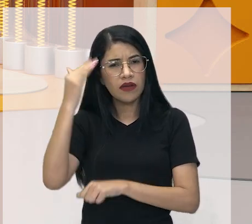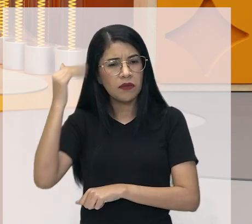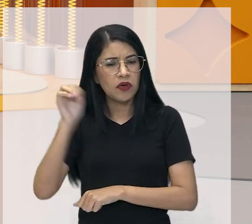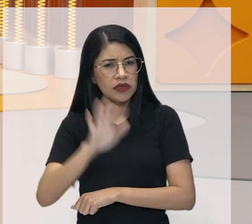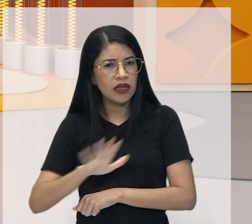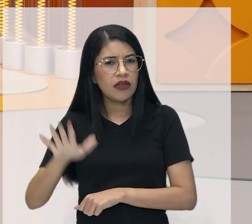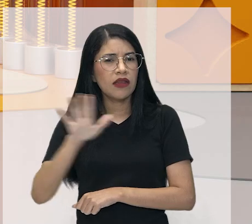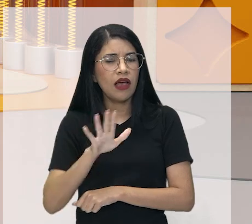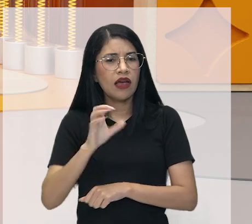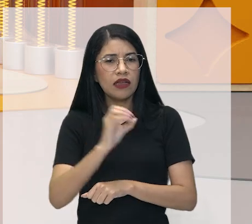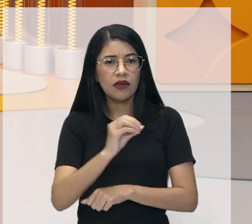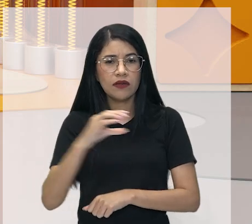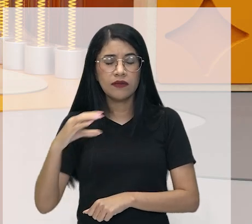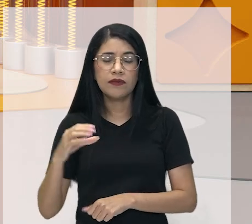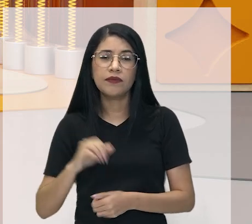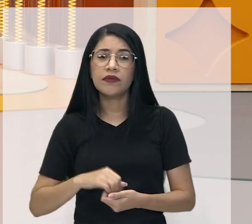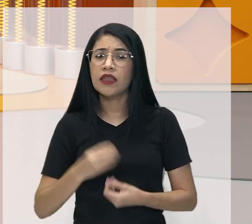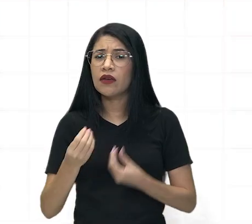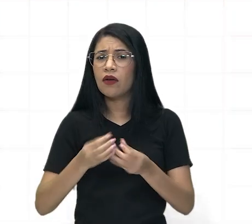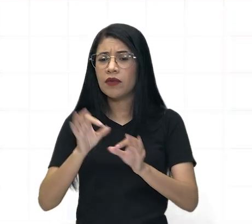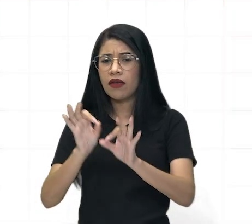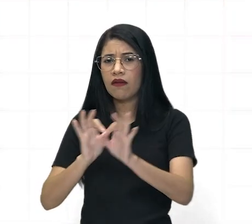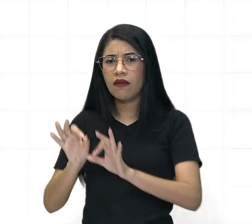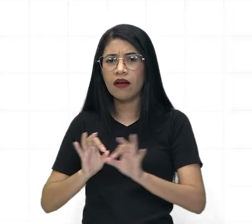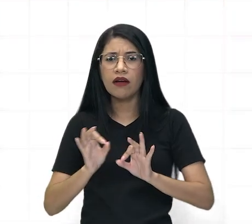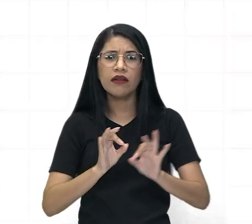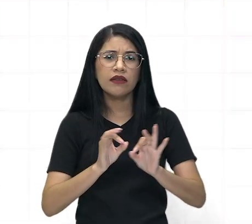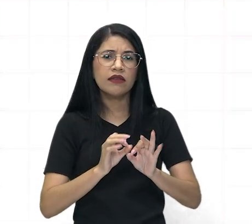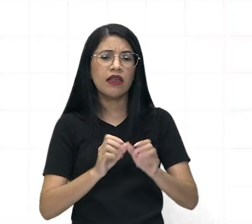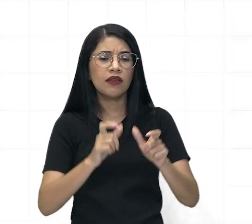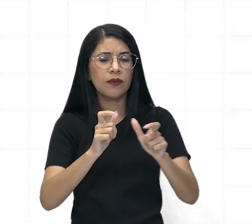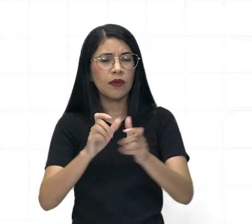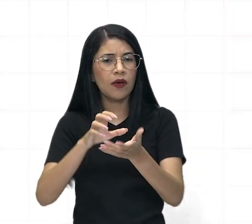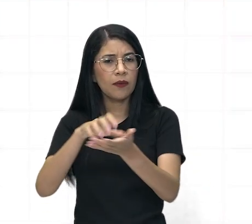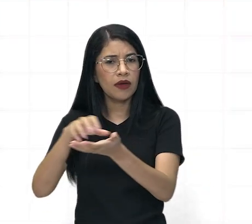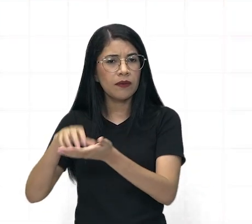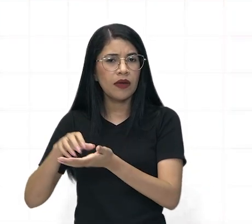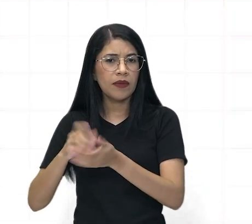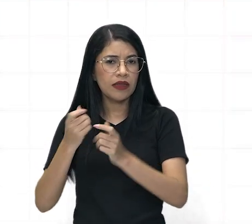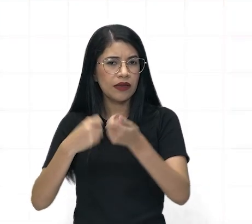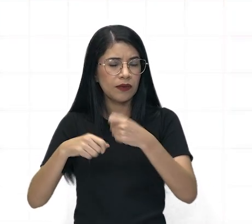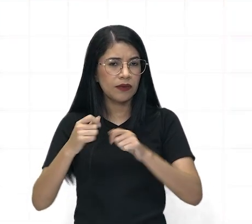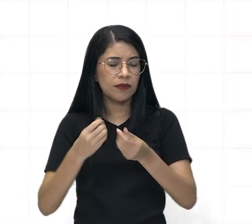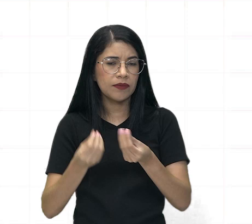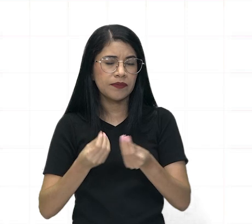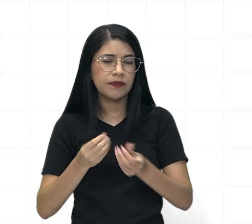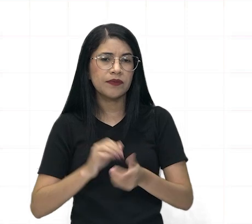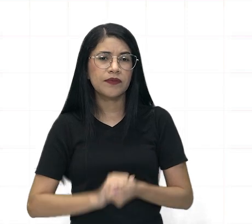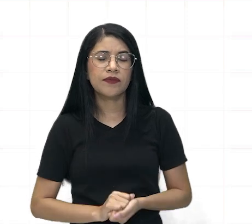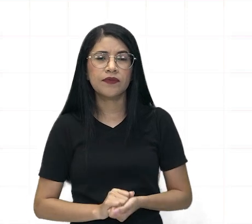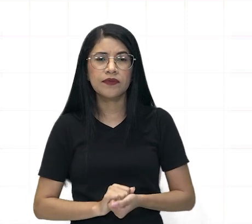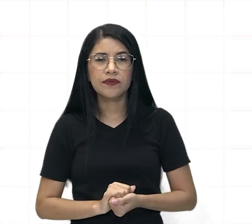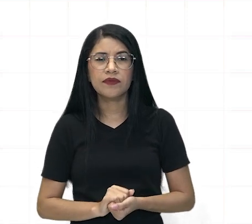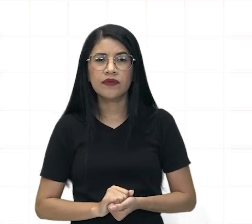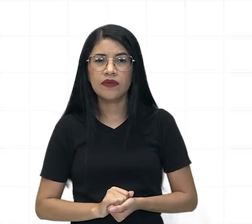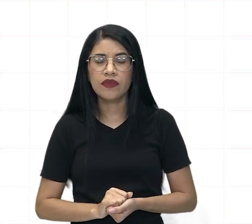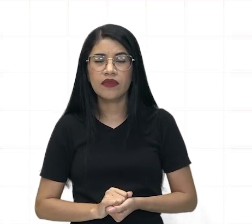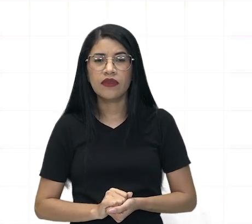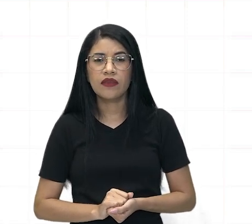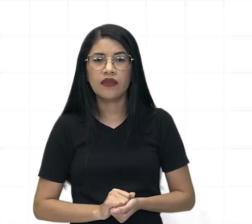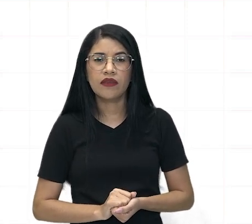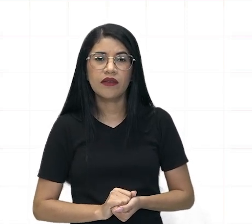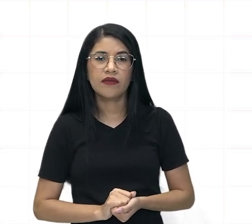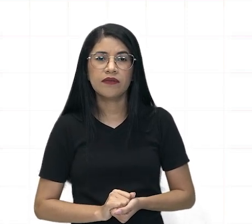ok? Vamos ver como é que se comportam lá os setores da atividade econômica na Oceania. Então,